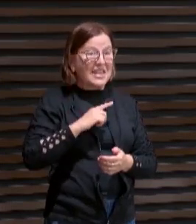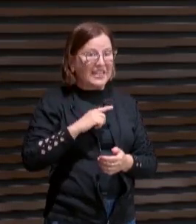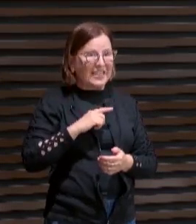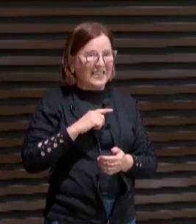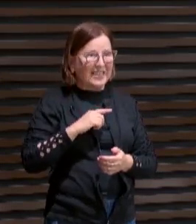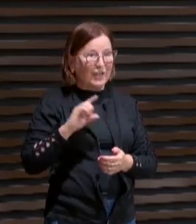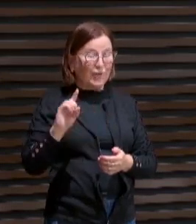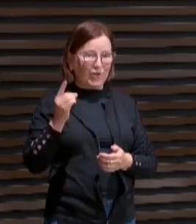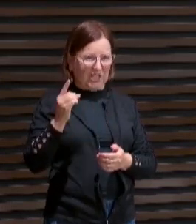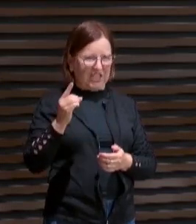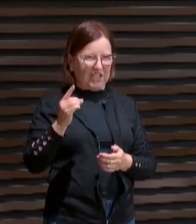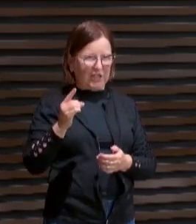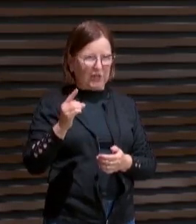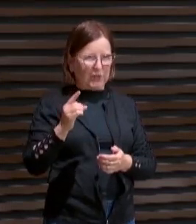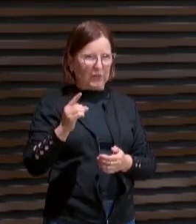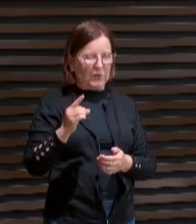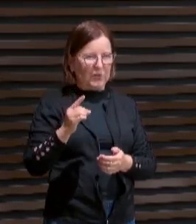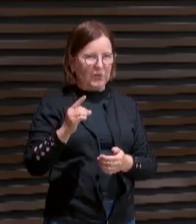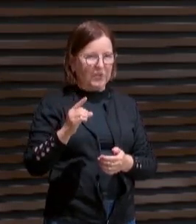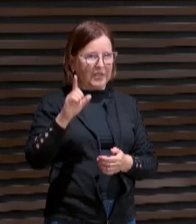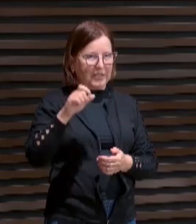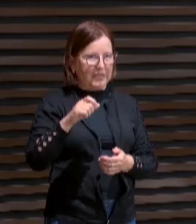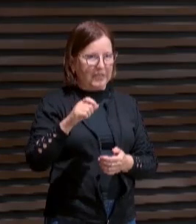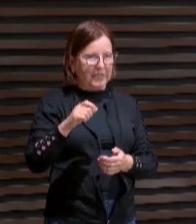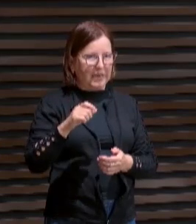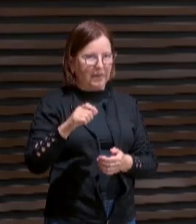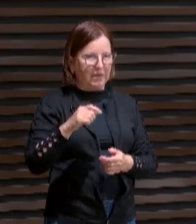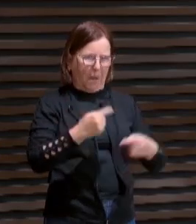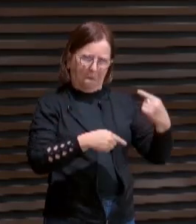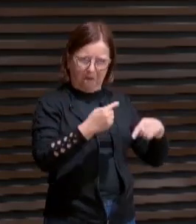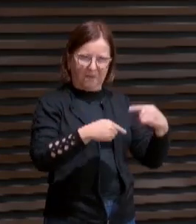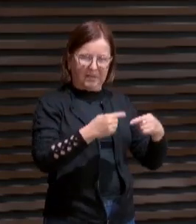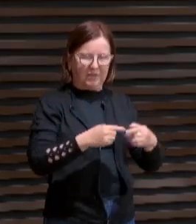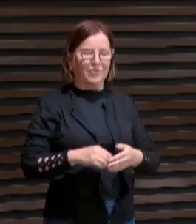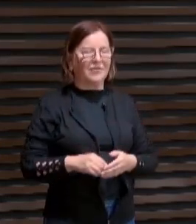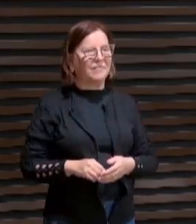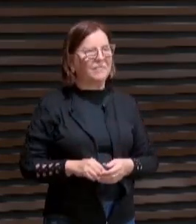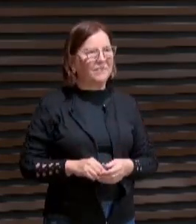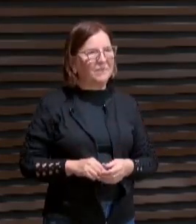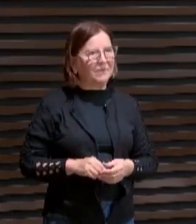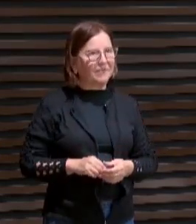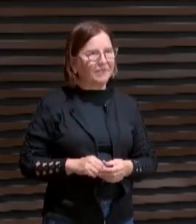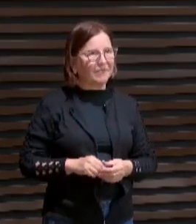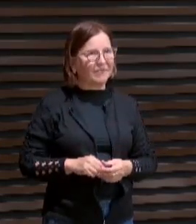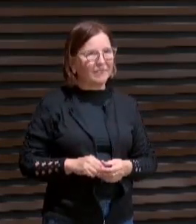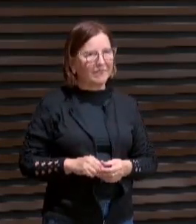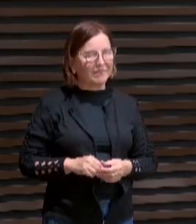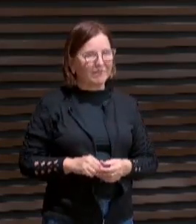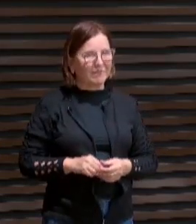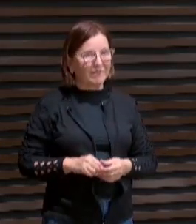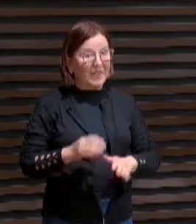E, como todo político, eles são cheios de casuísmos.